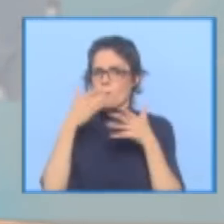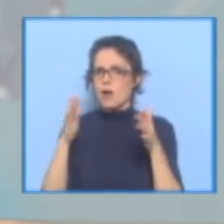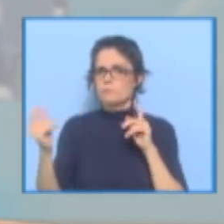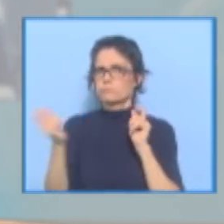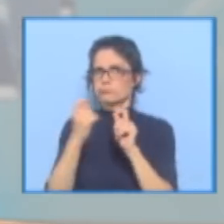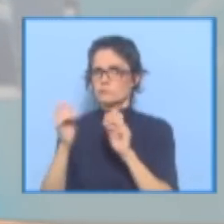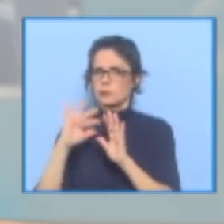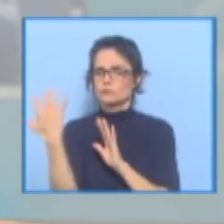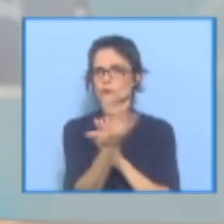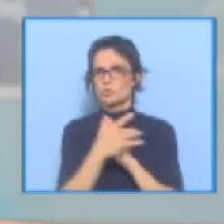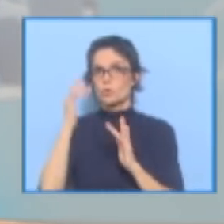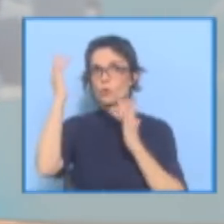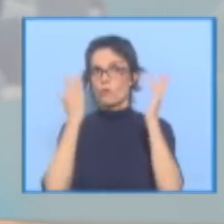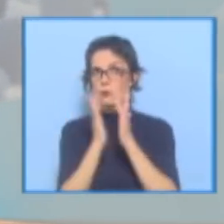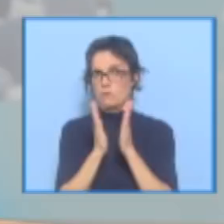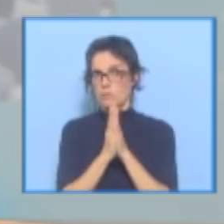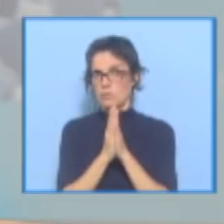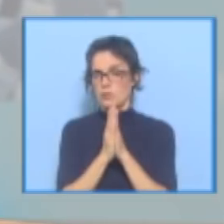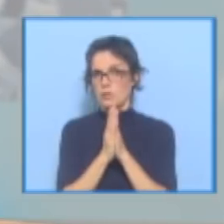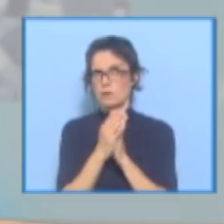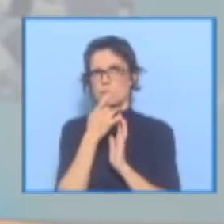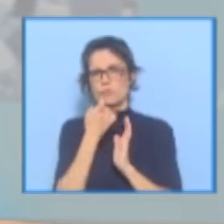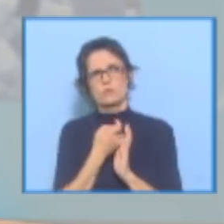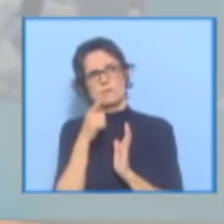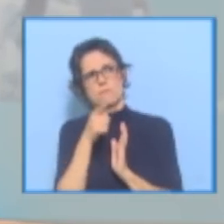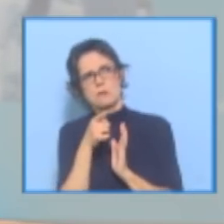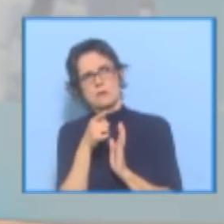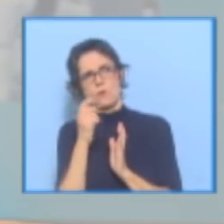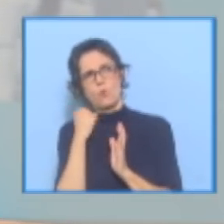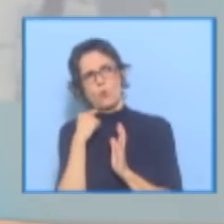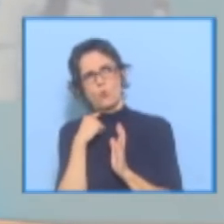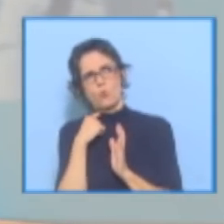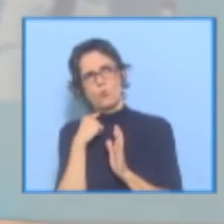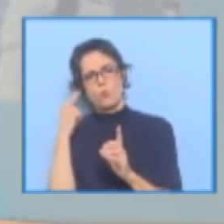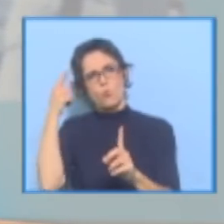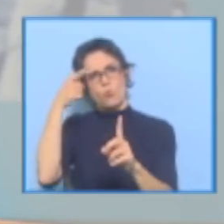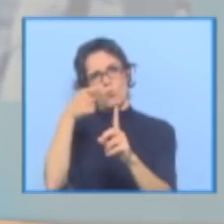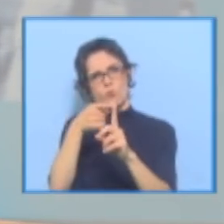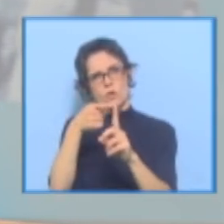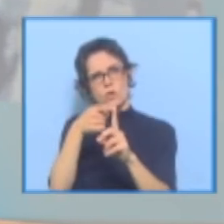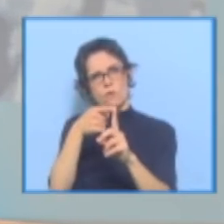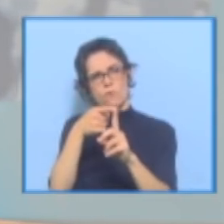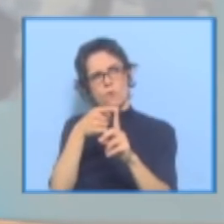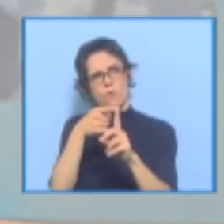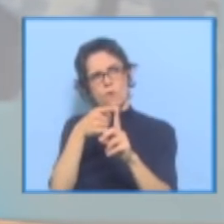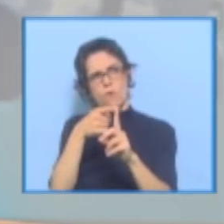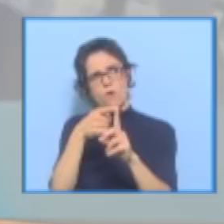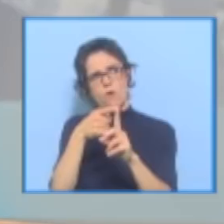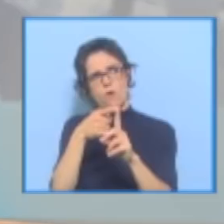em torno da teologia, se é um curso para a formação de quem quer ser sacerdote, por